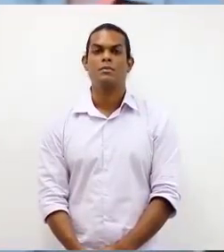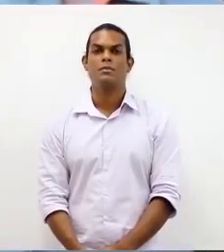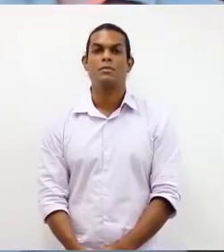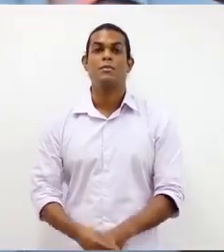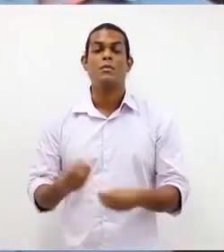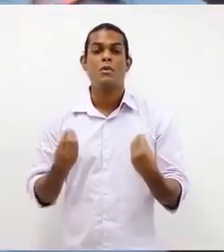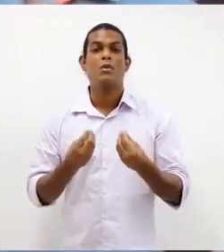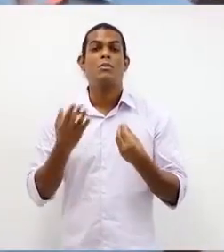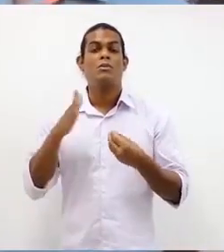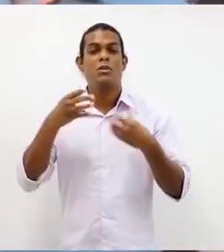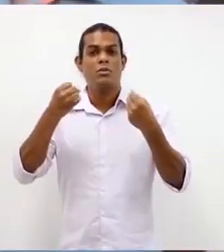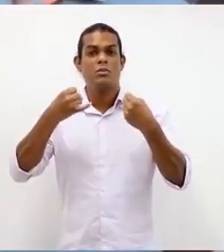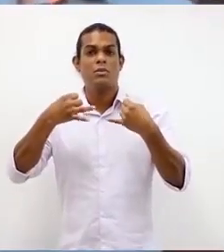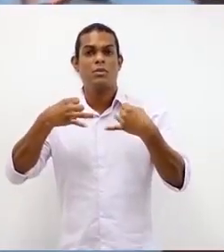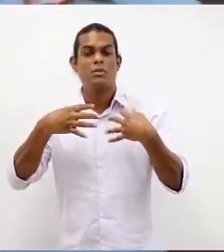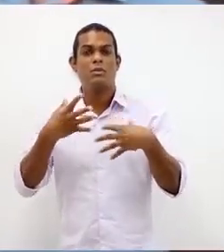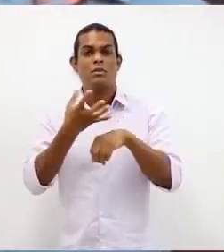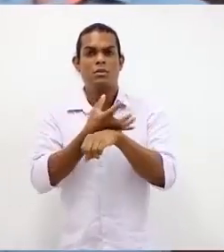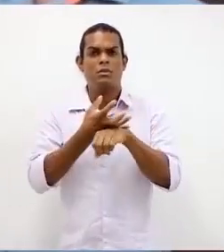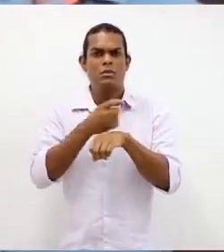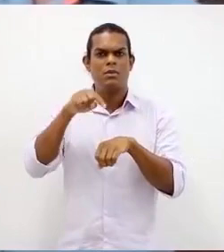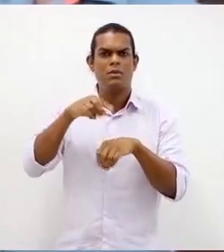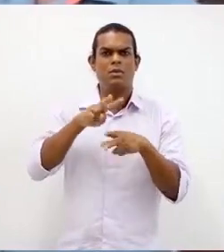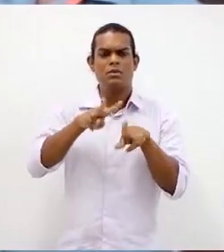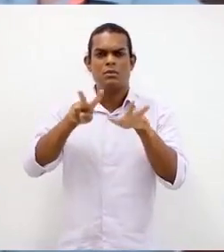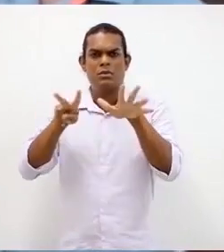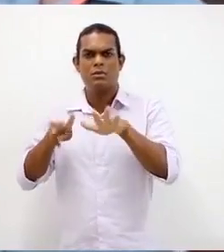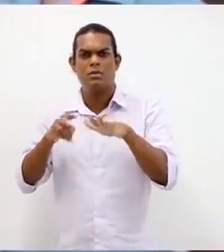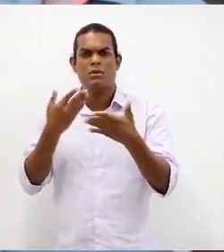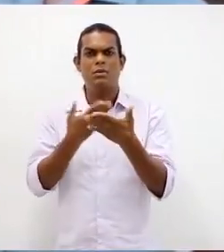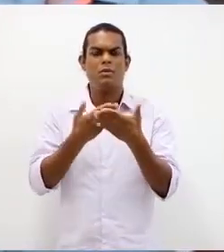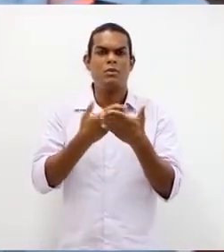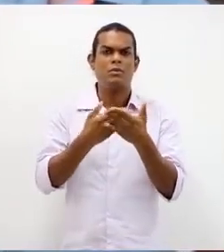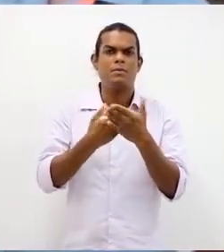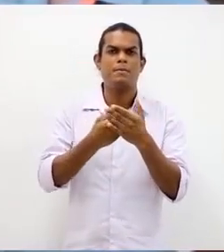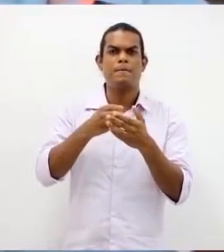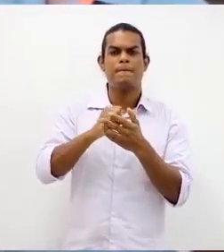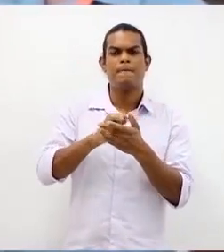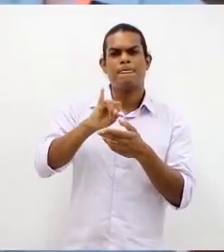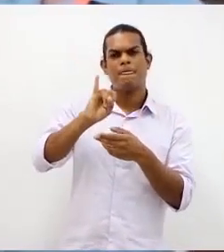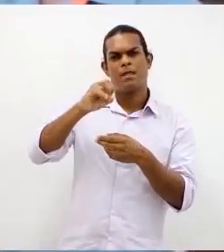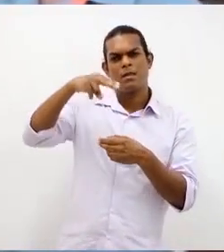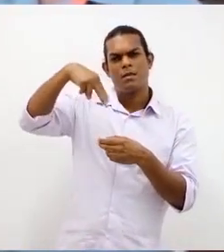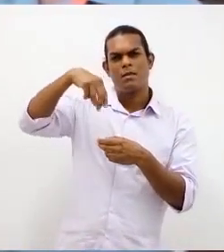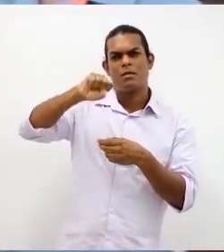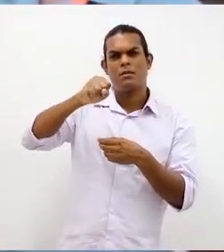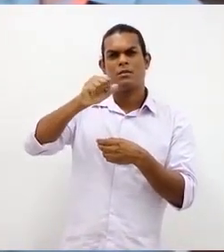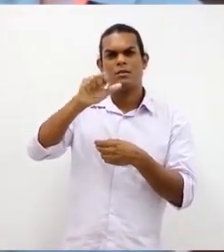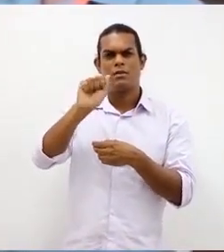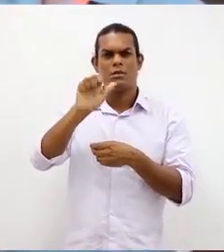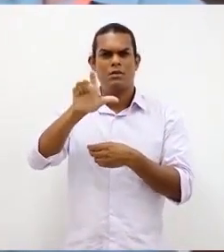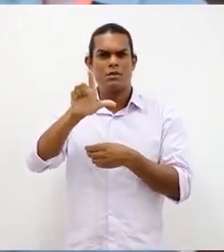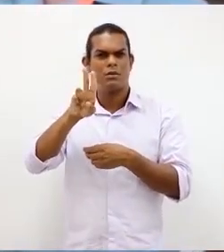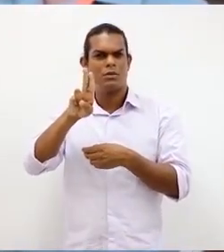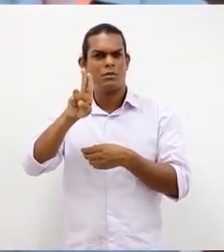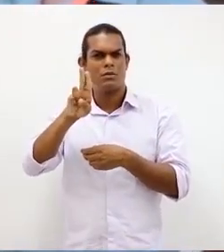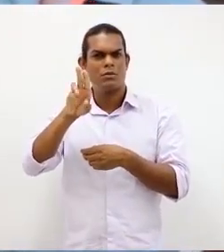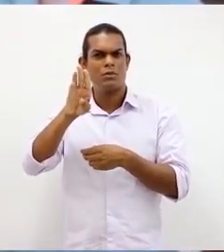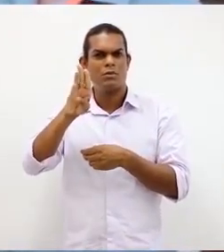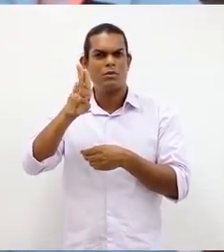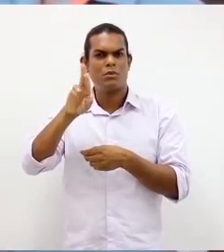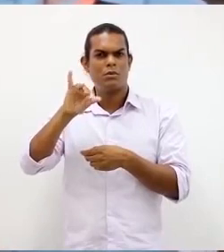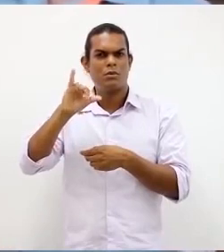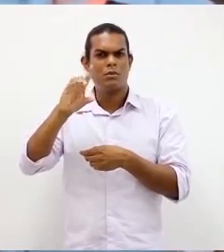Como nós falamos da nossa competência dessa semana, vai falar sobre insalubridade e sobre periculosidade. Vamos começar pela insalubridade. O artigo